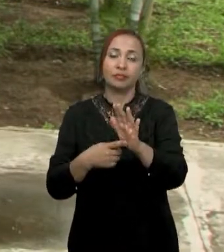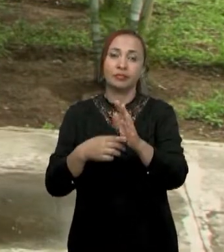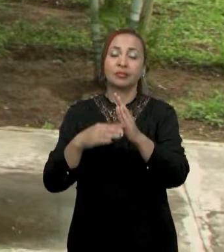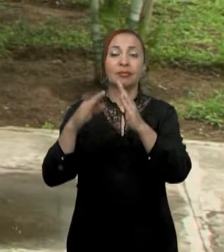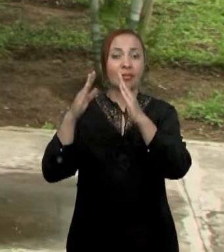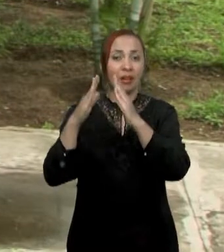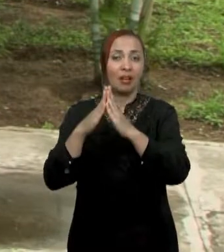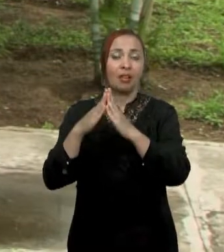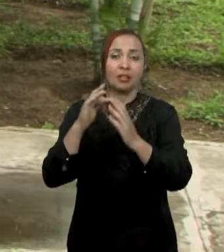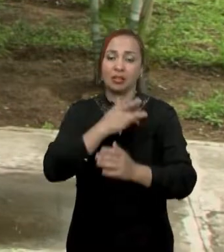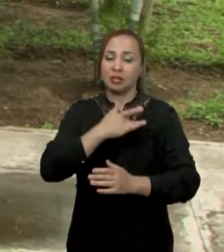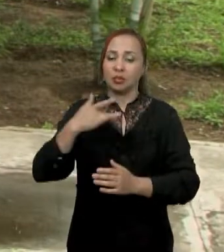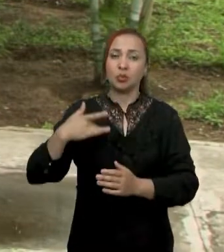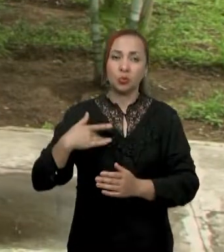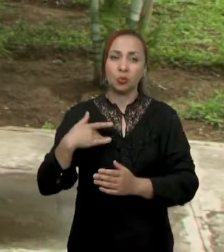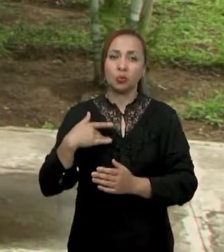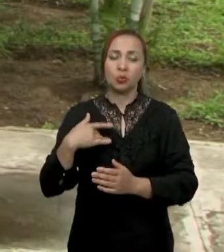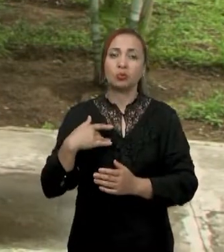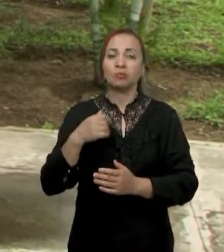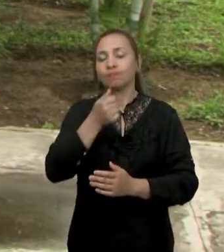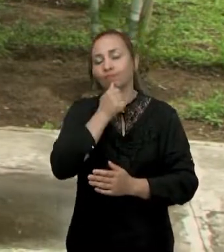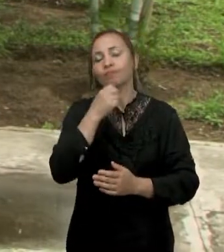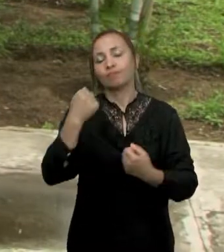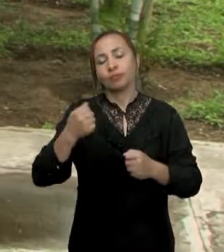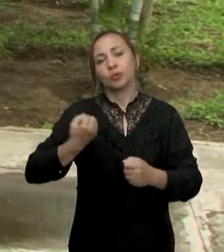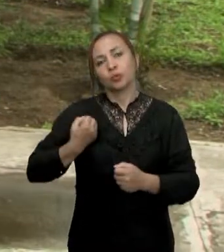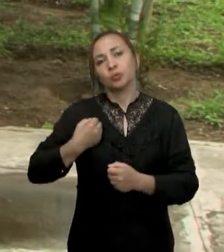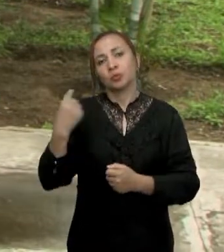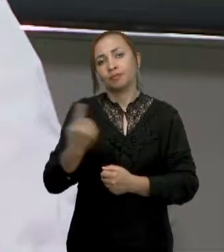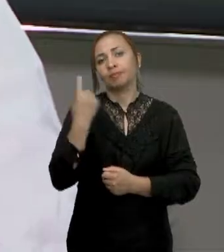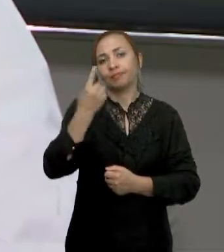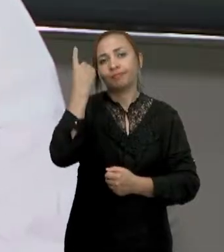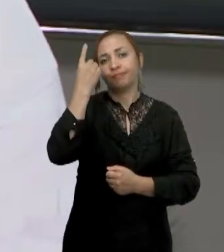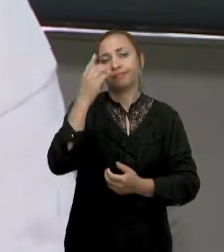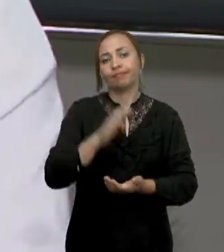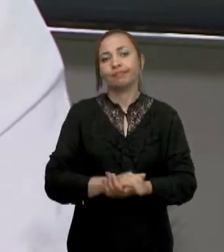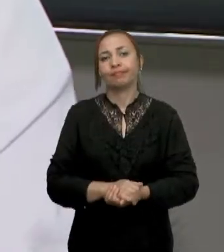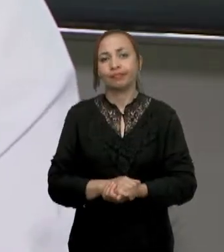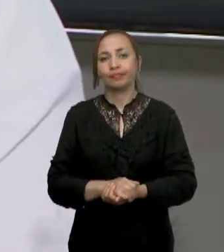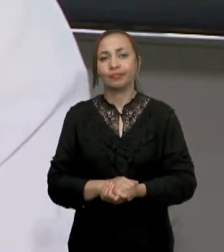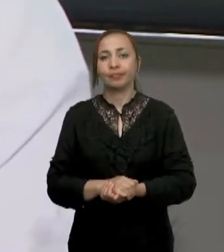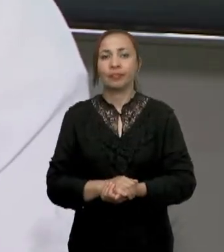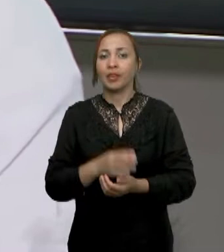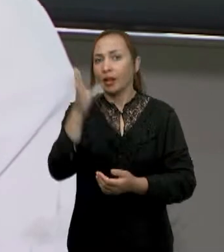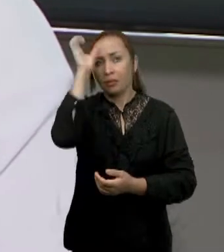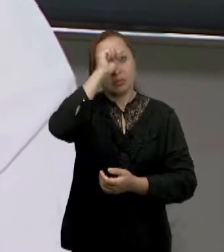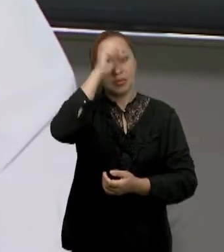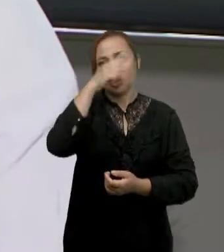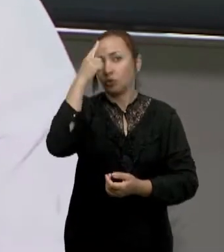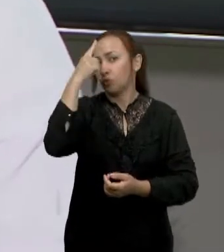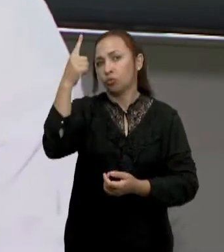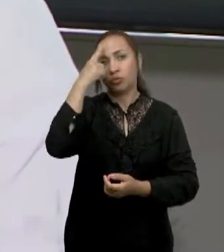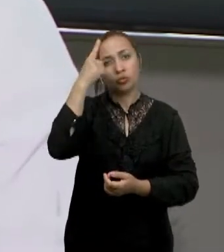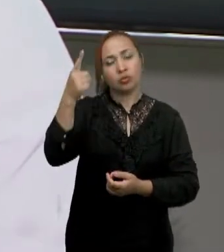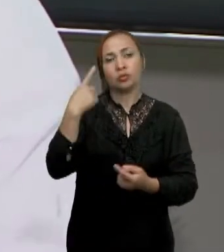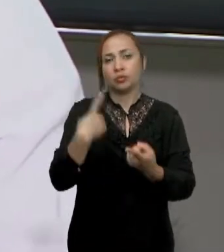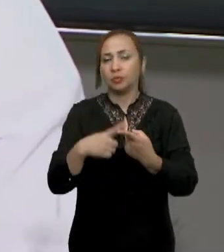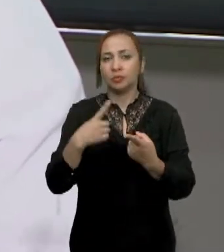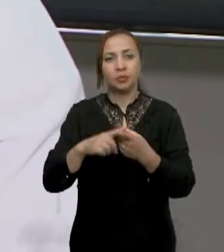postos de saúde revela que esse número pode ser ainda maior. Um aprendizado diário. Porque